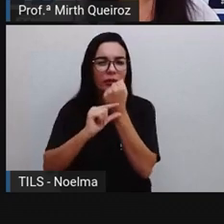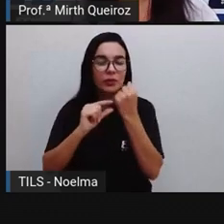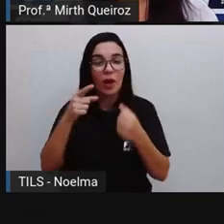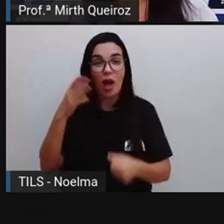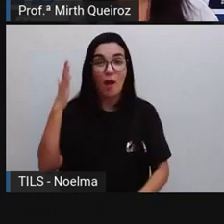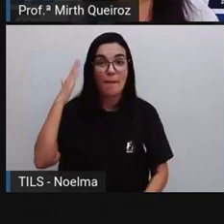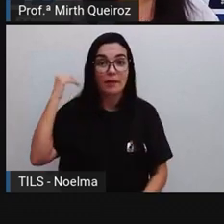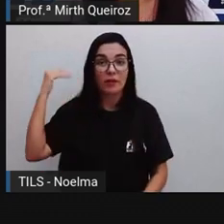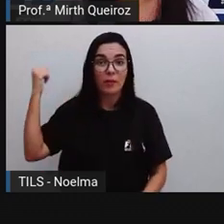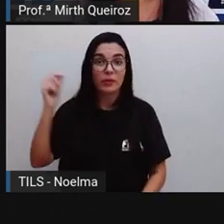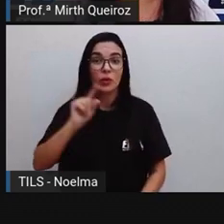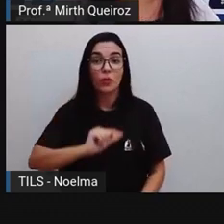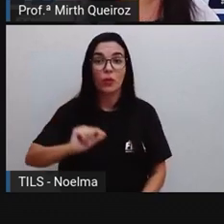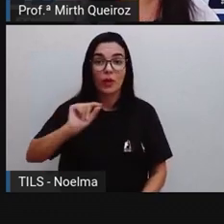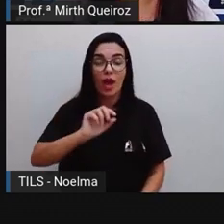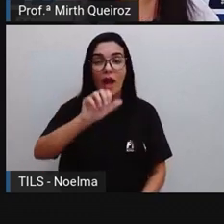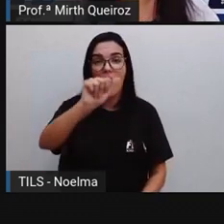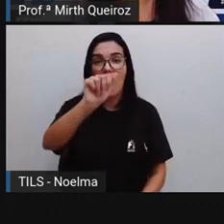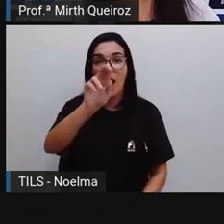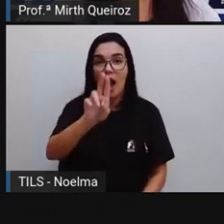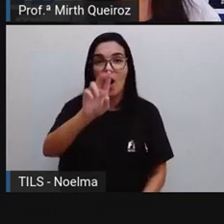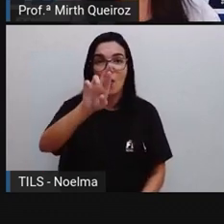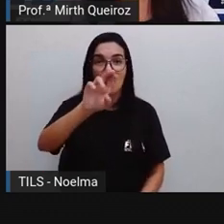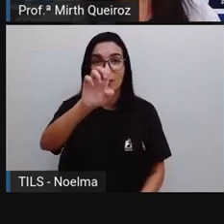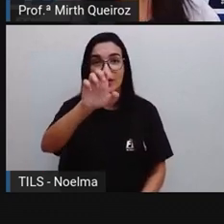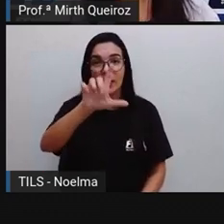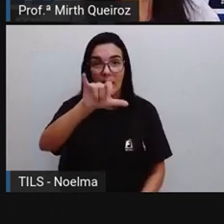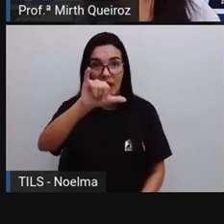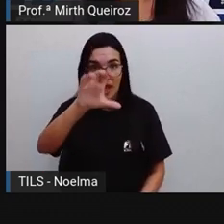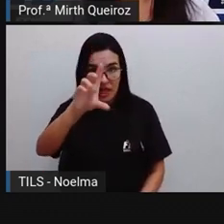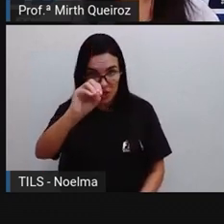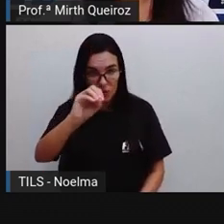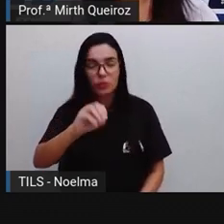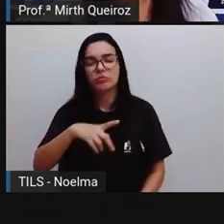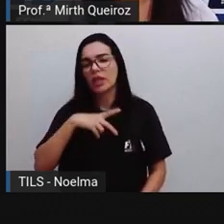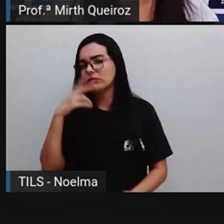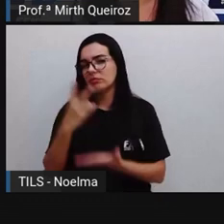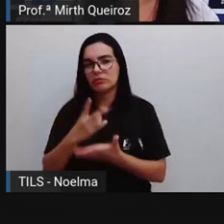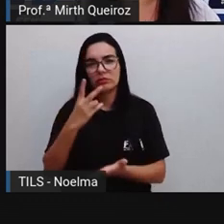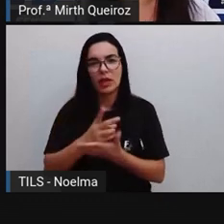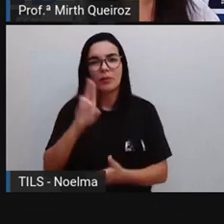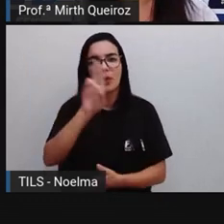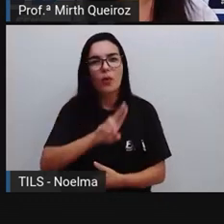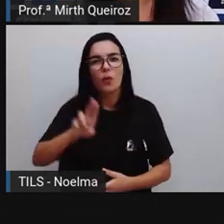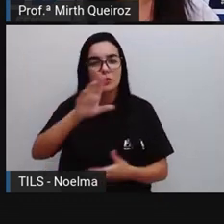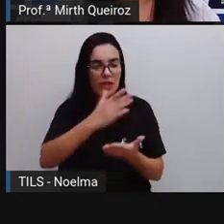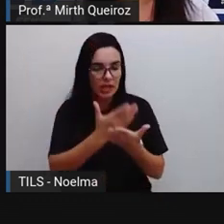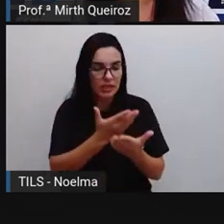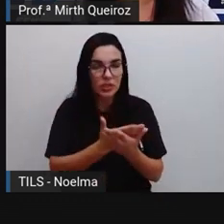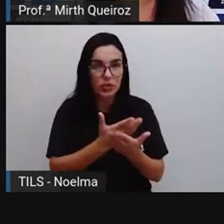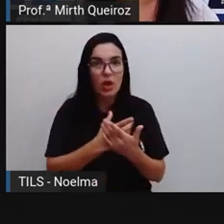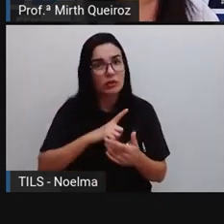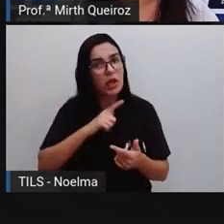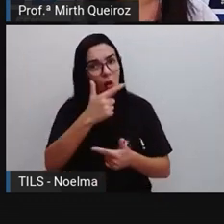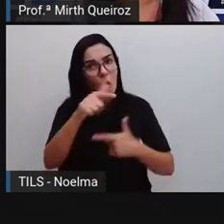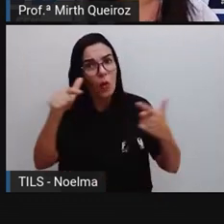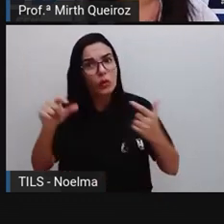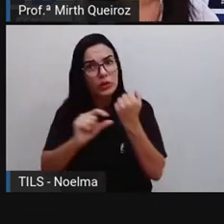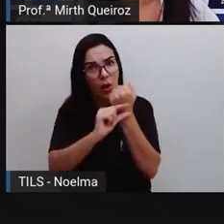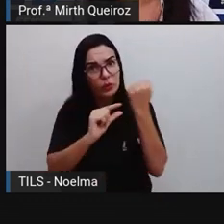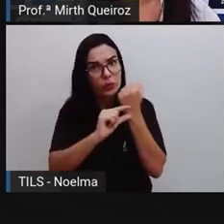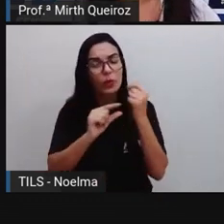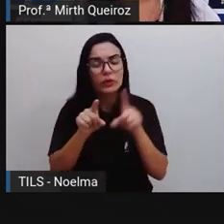famoso é o Aurélio, né? Que a gente utiliza aí mais comumente nas nossas escolas, mas nós temos outros autores aí